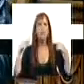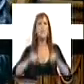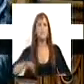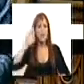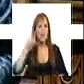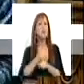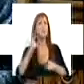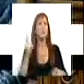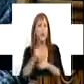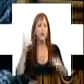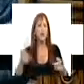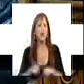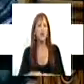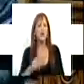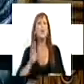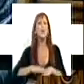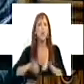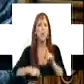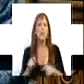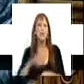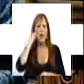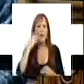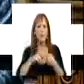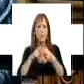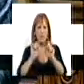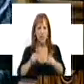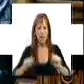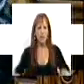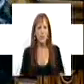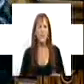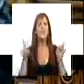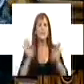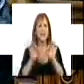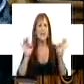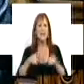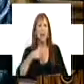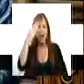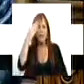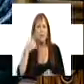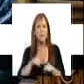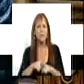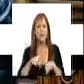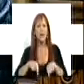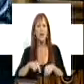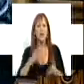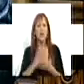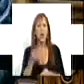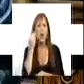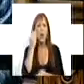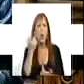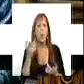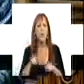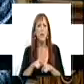também conhecemos os motivos e as causas deste grave problema. E tal como noutros domínios, também é que só há uma